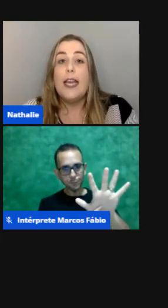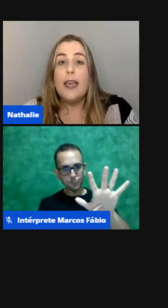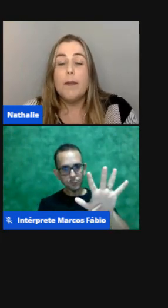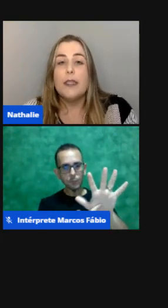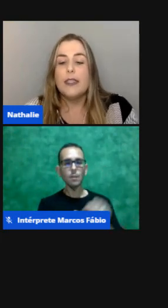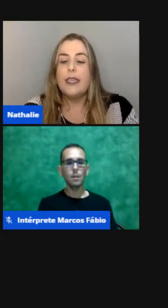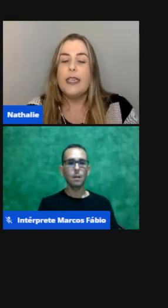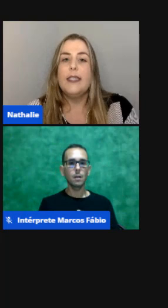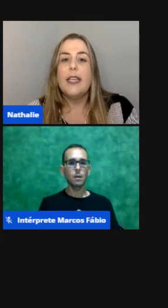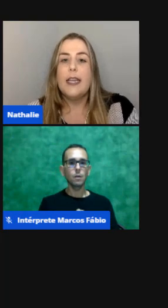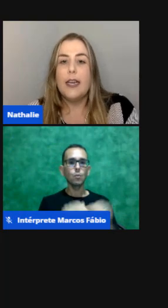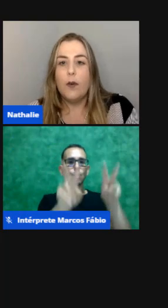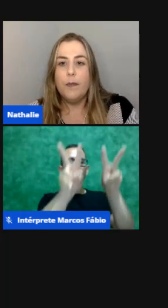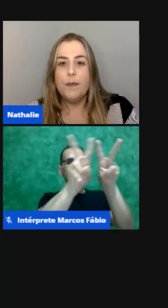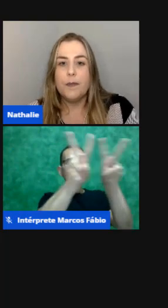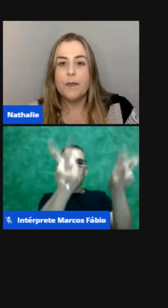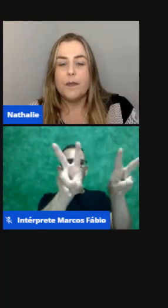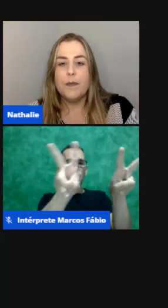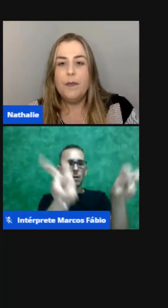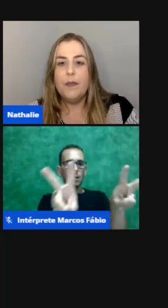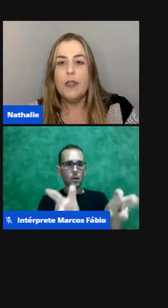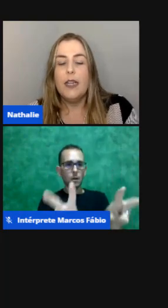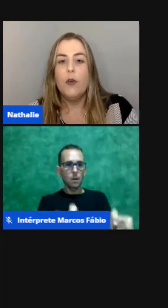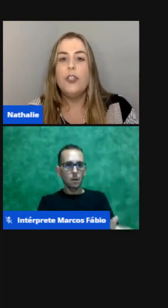os temas que serão